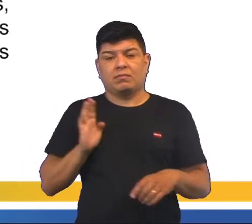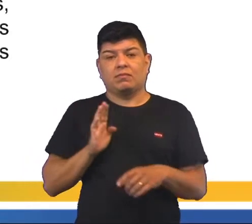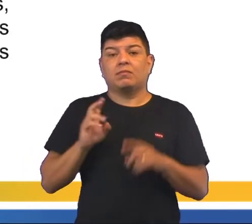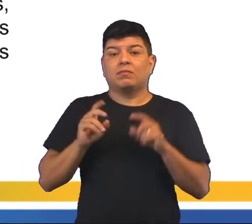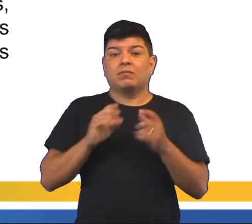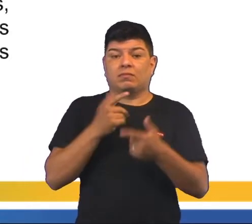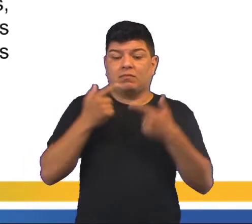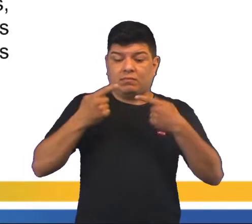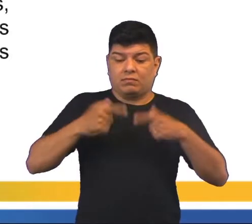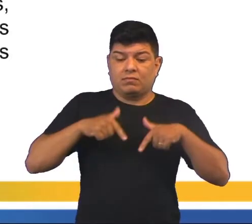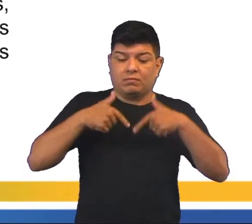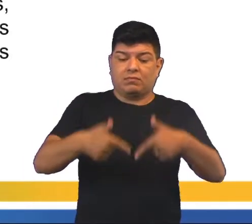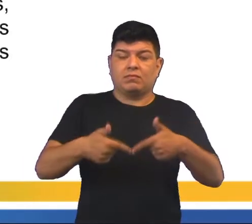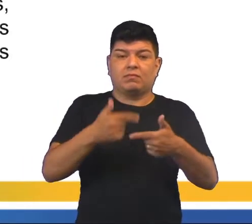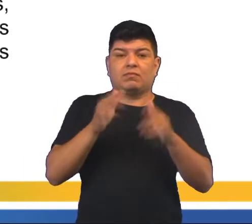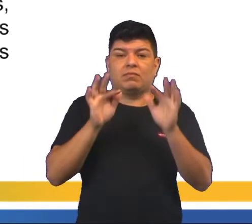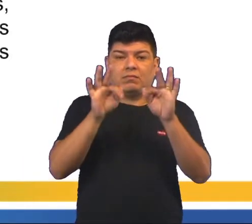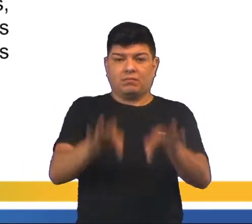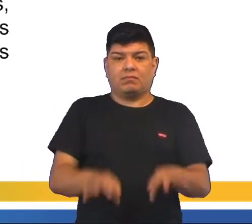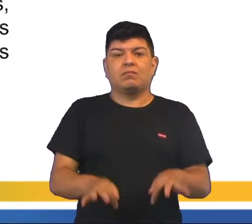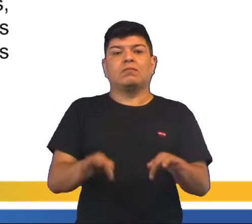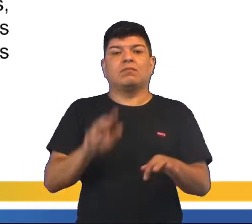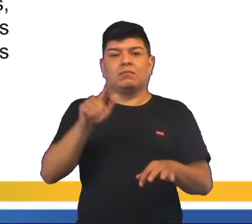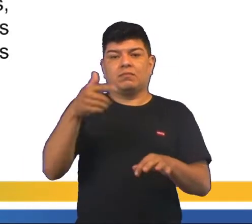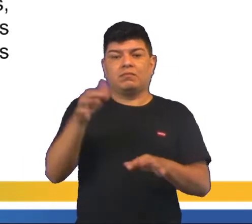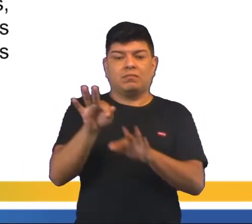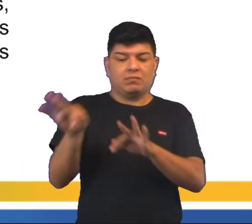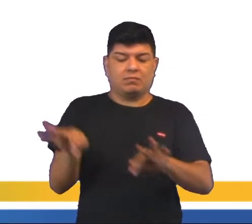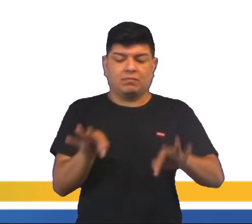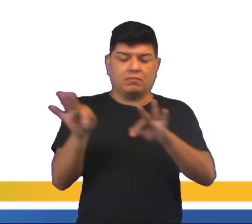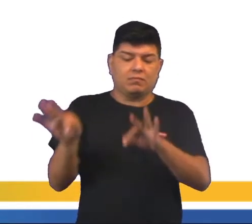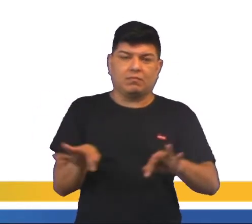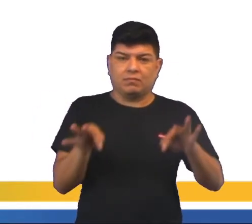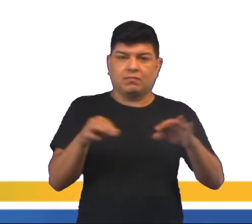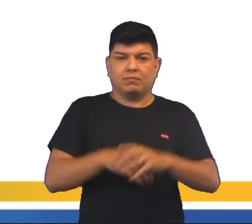pôr fim aos privilégios de parte da nobreza feudal.